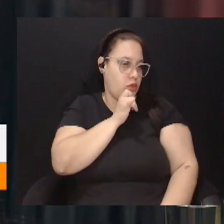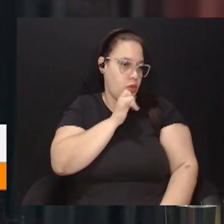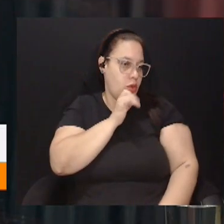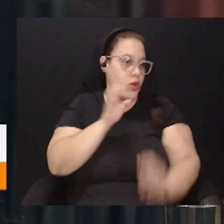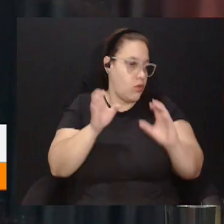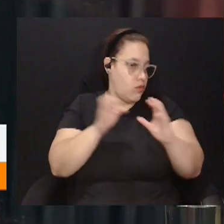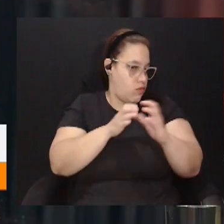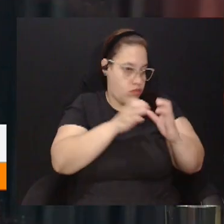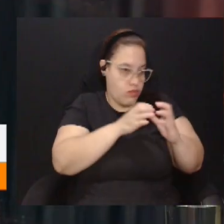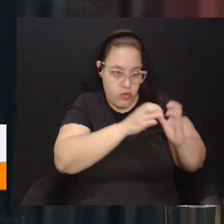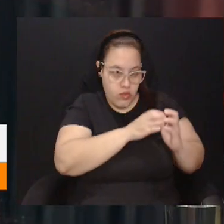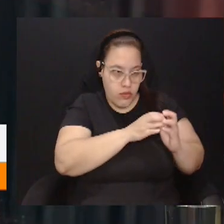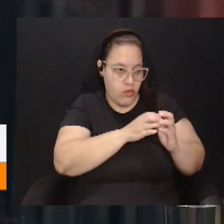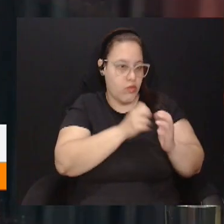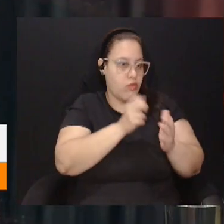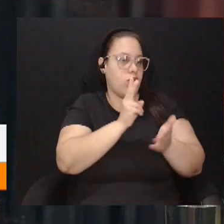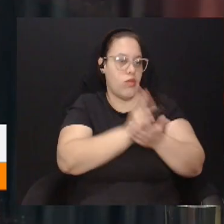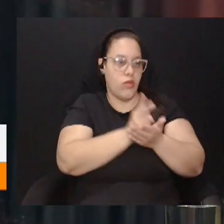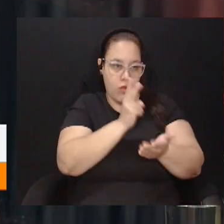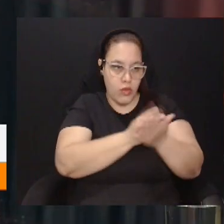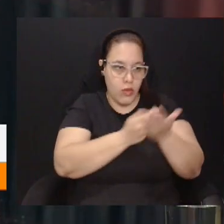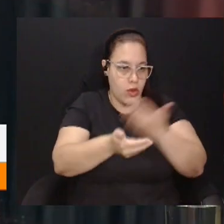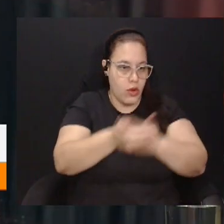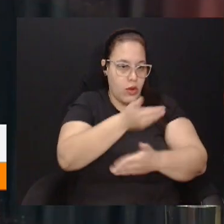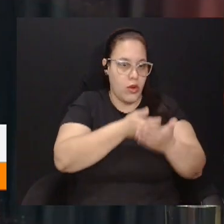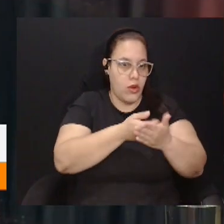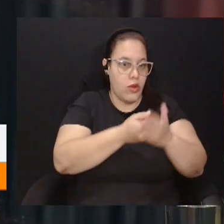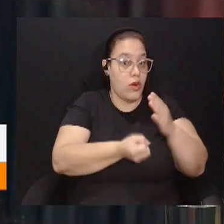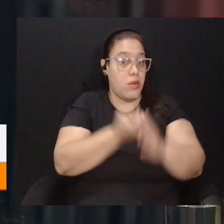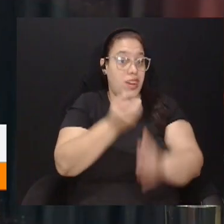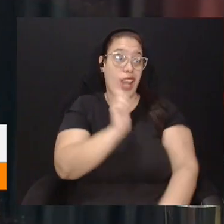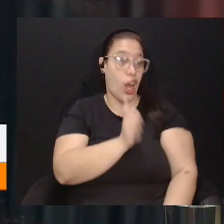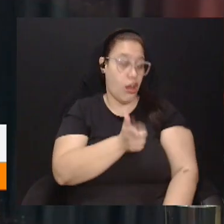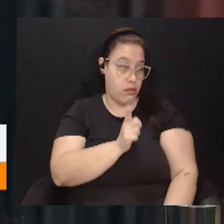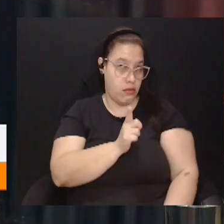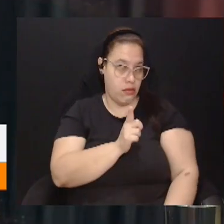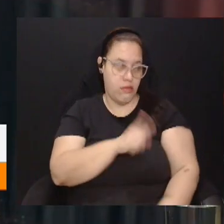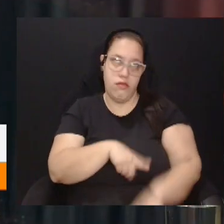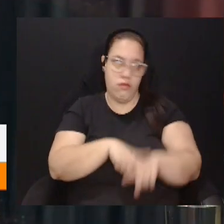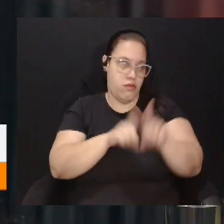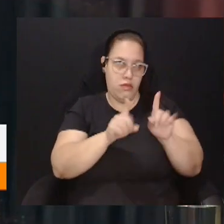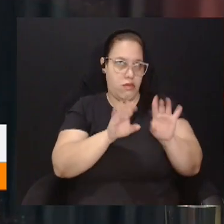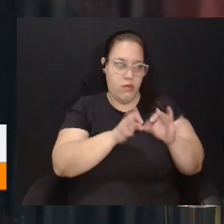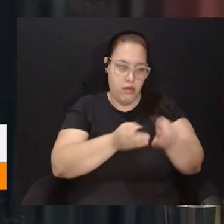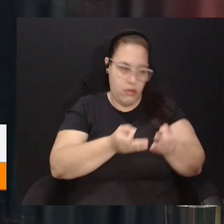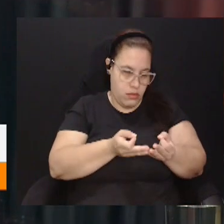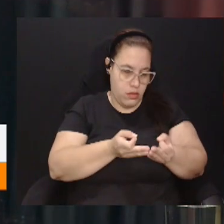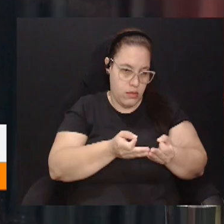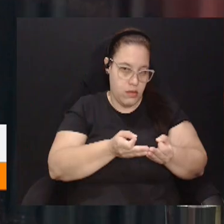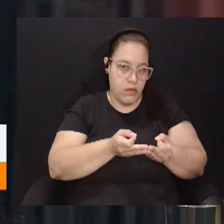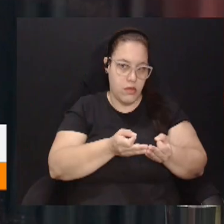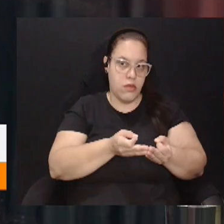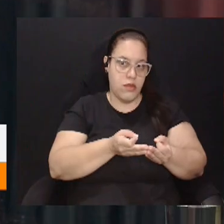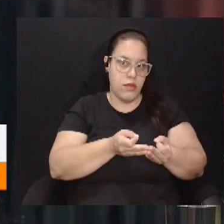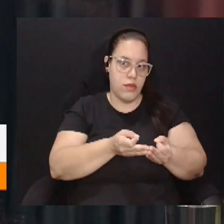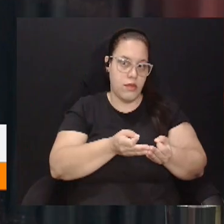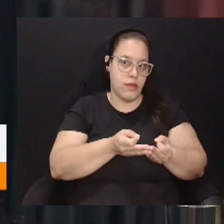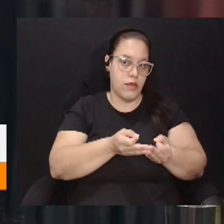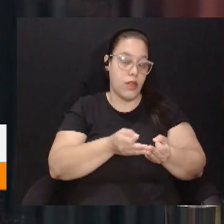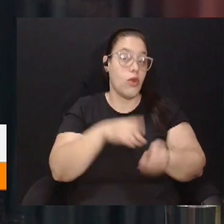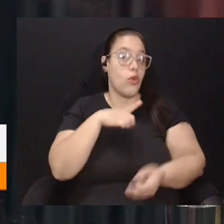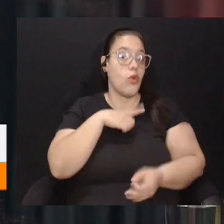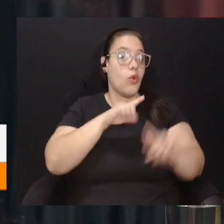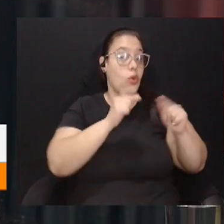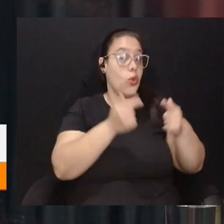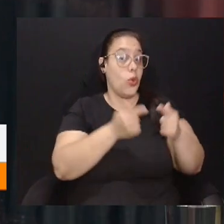eles conservam coisas, né. Parece óbvio, mas não é tão simples assim, né, ou Uhum. seja, você tem um grupo